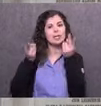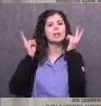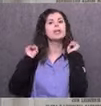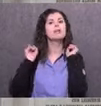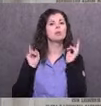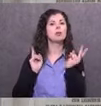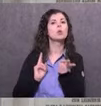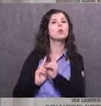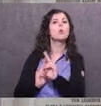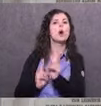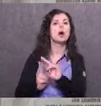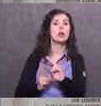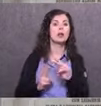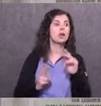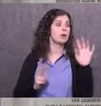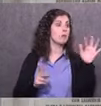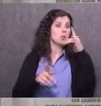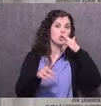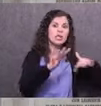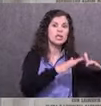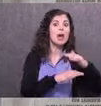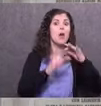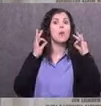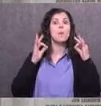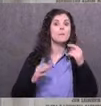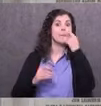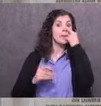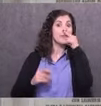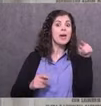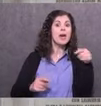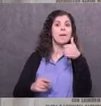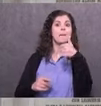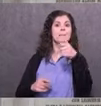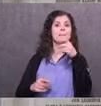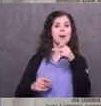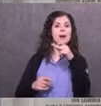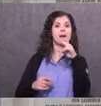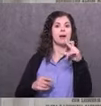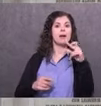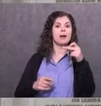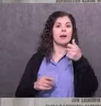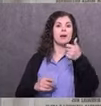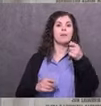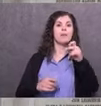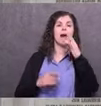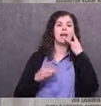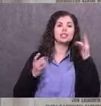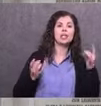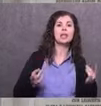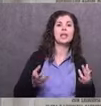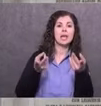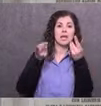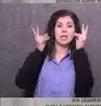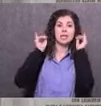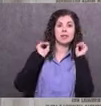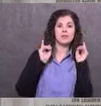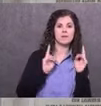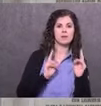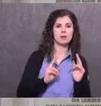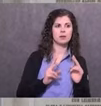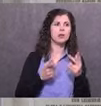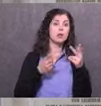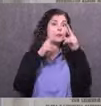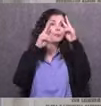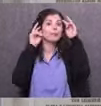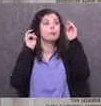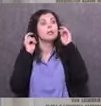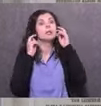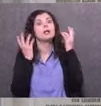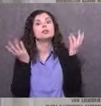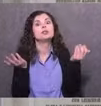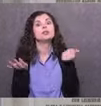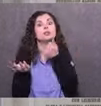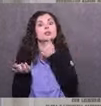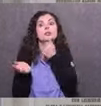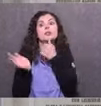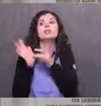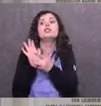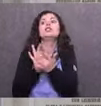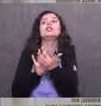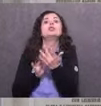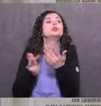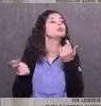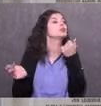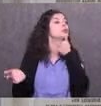responderam: Barrabás. Disse-lhes Pilatos: e que hei de fazer de Jesus chamado